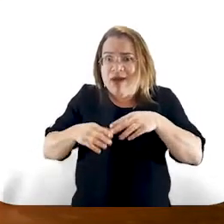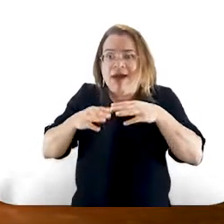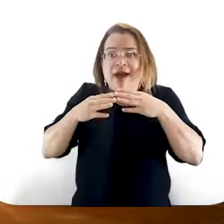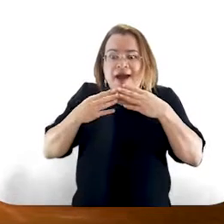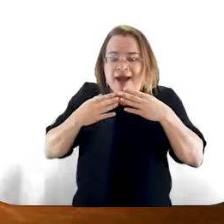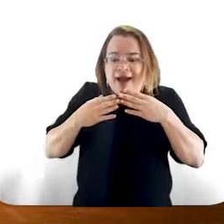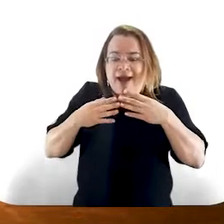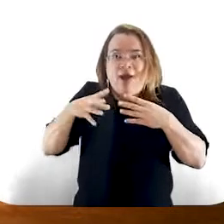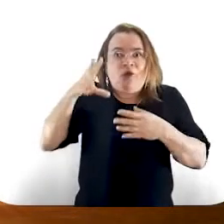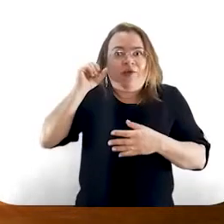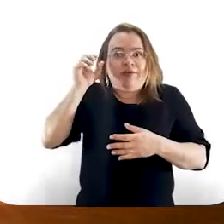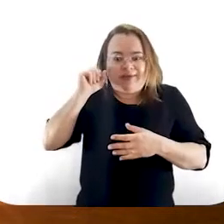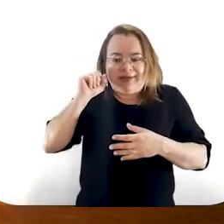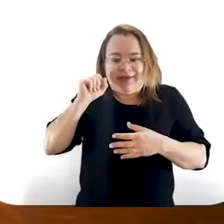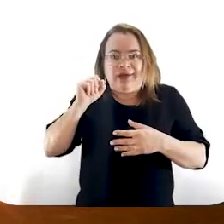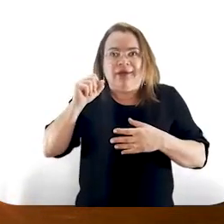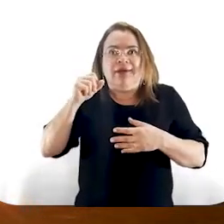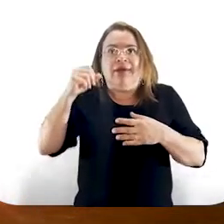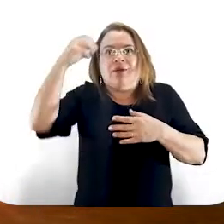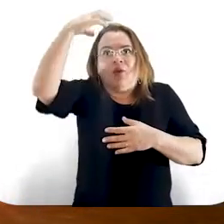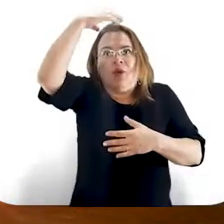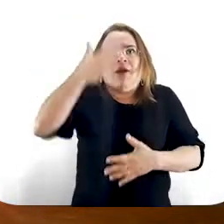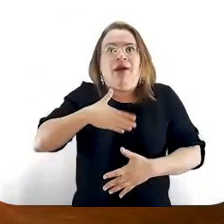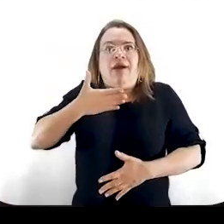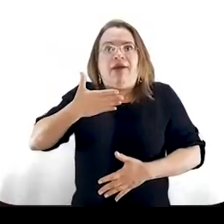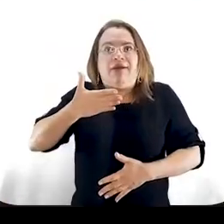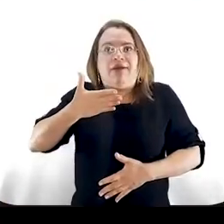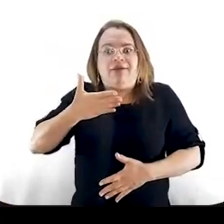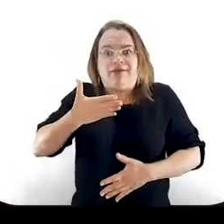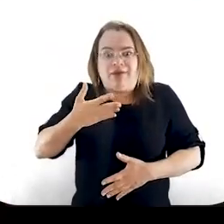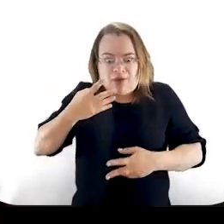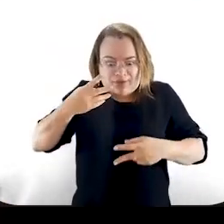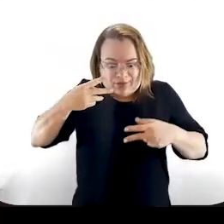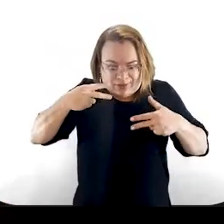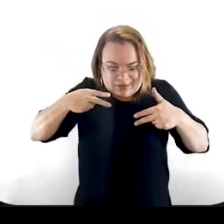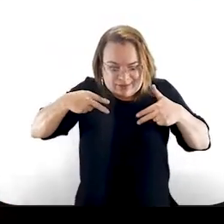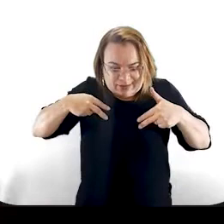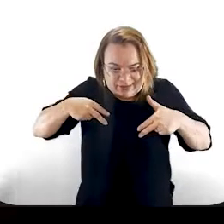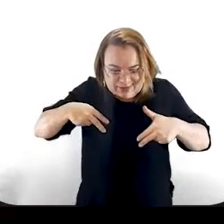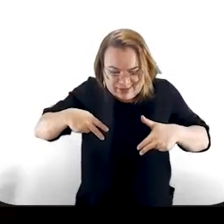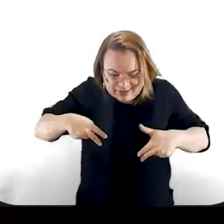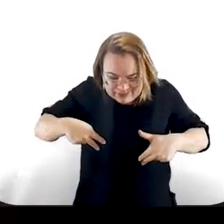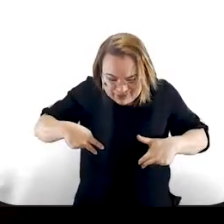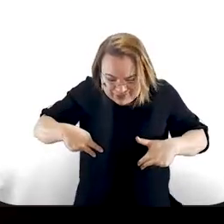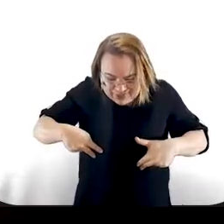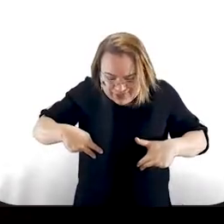Dizendo isso, o rei tomou um susto, olhou para si